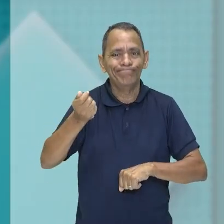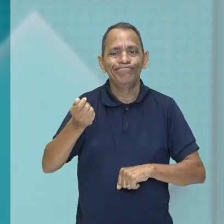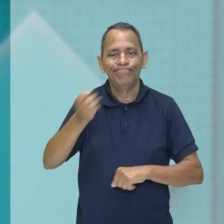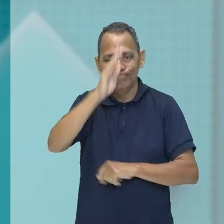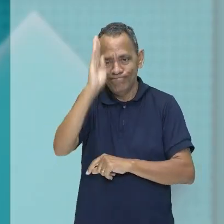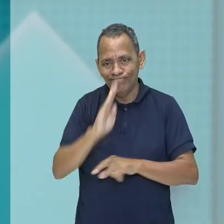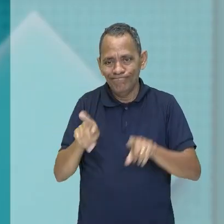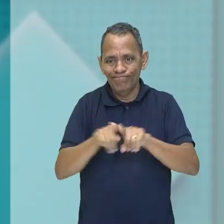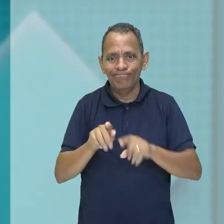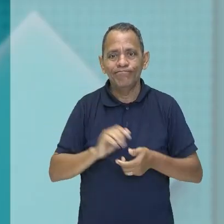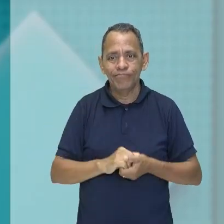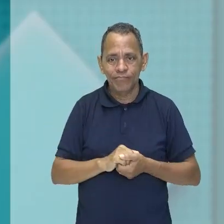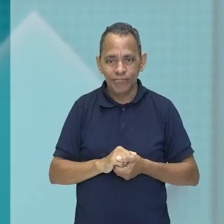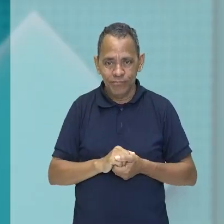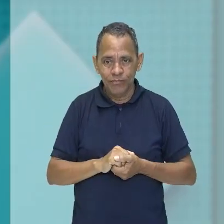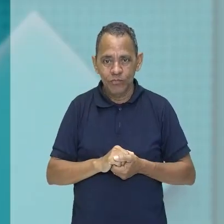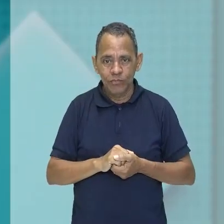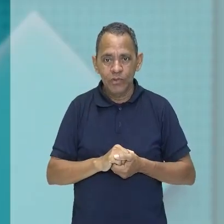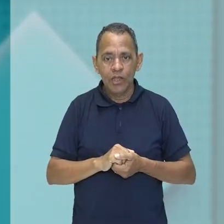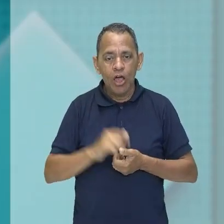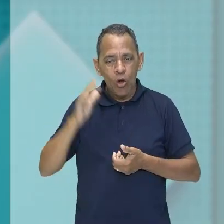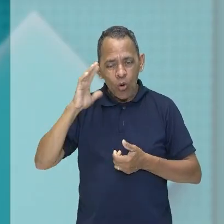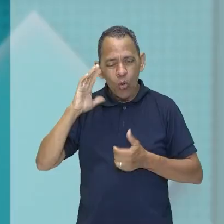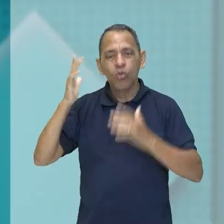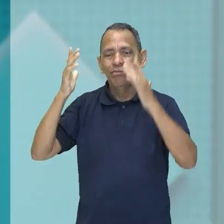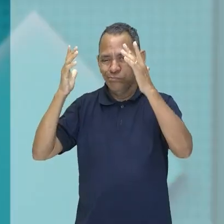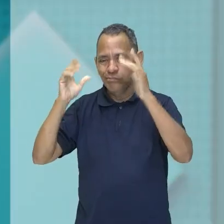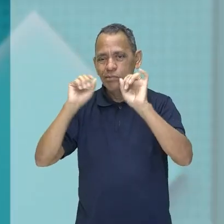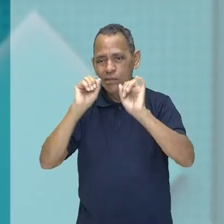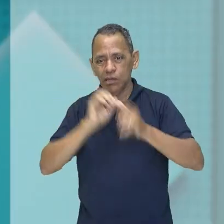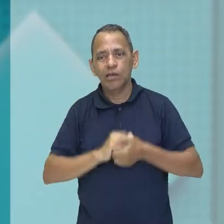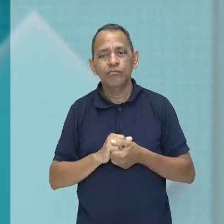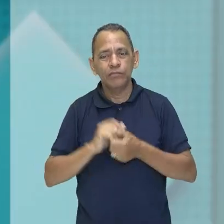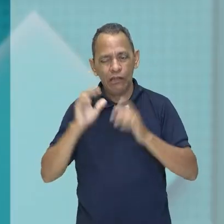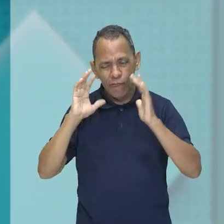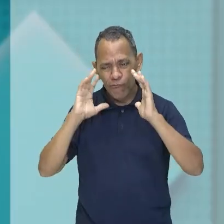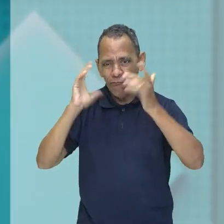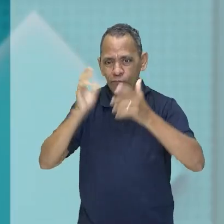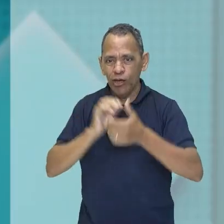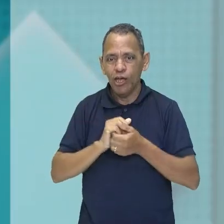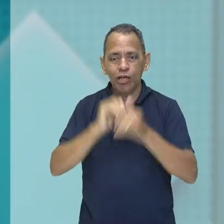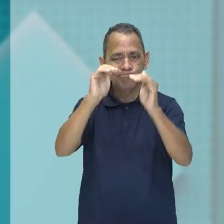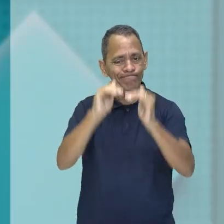Então, aqui acontecia grandes eventos da elite, né?